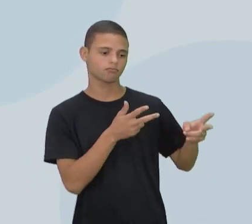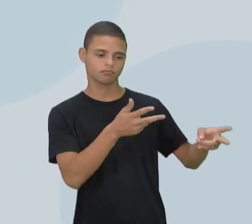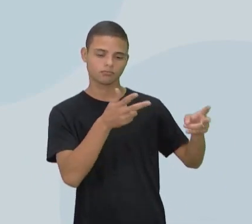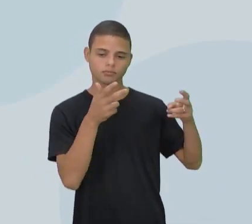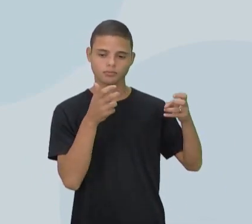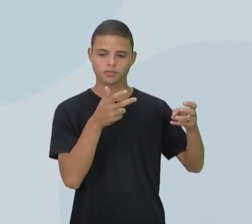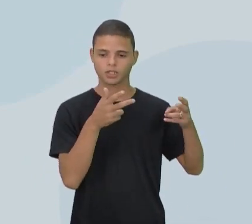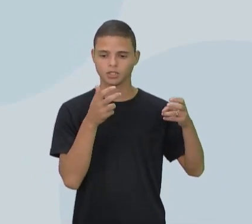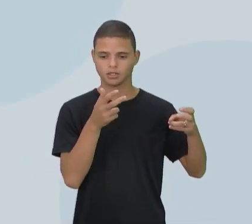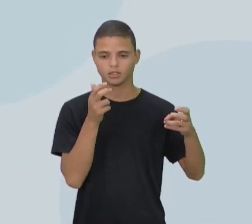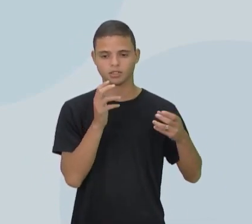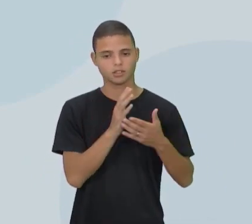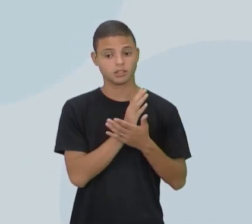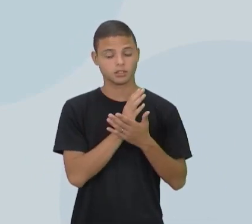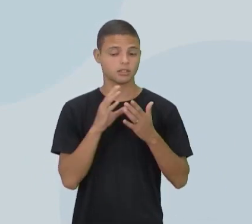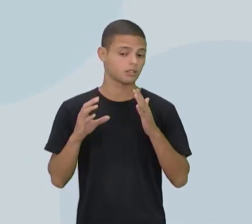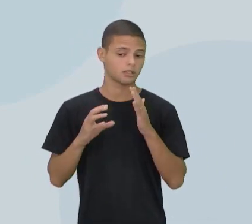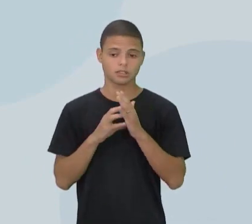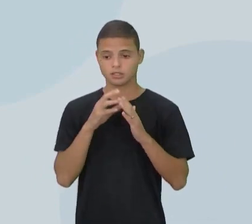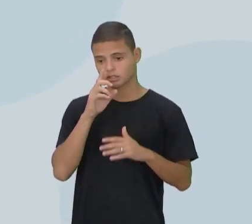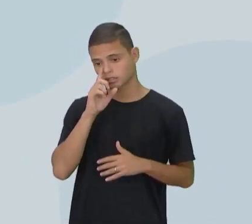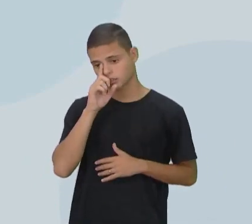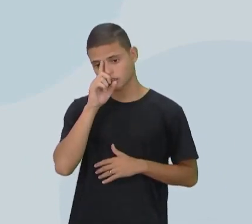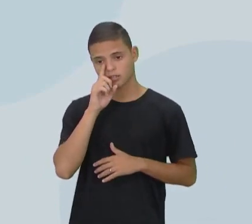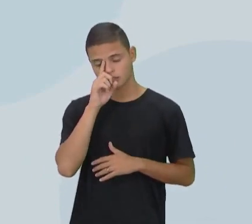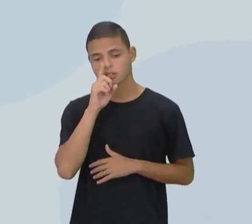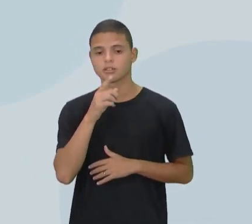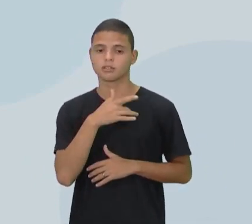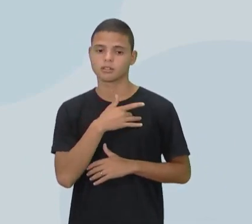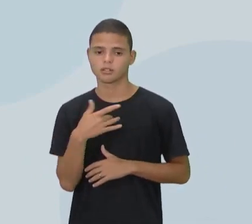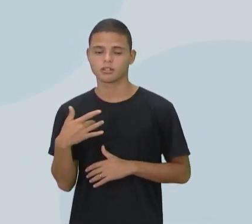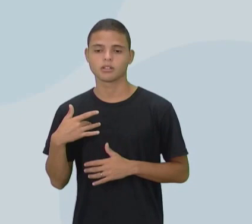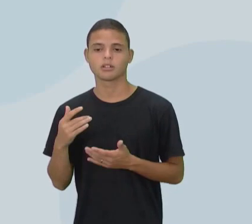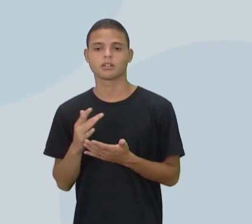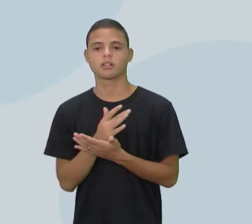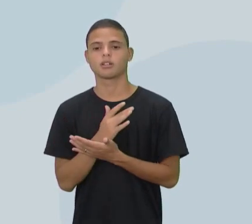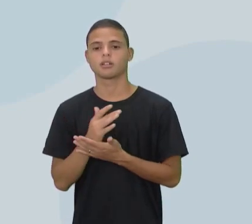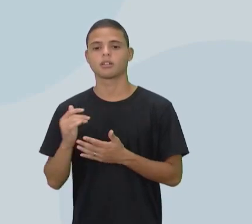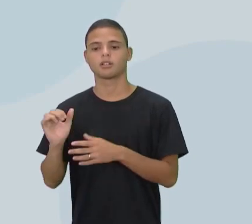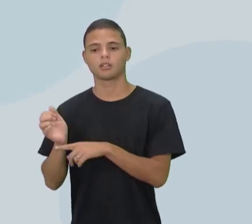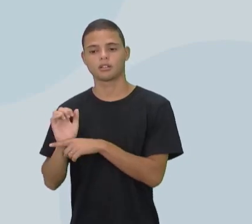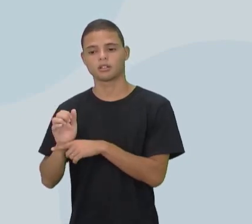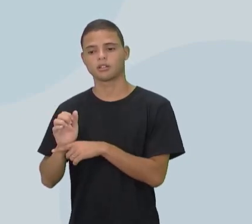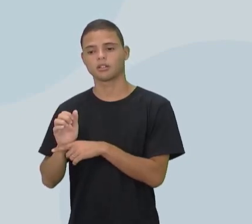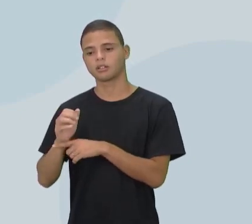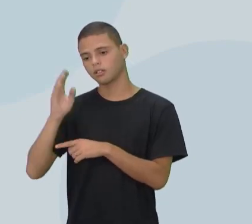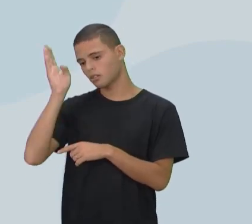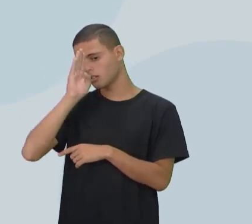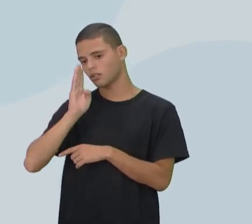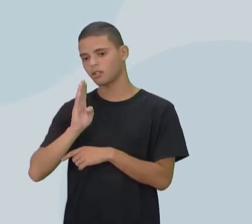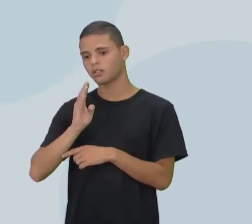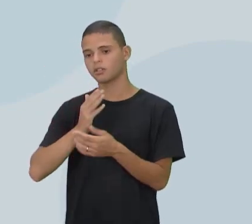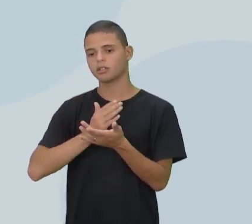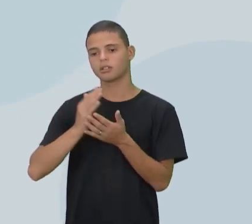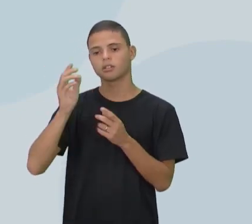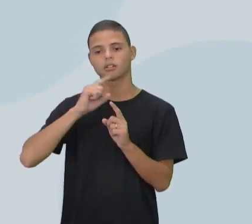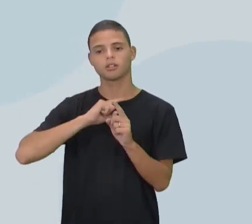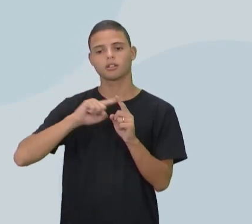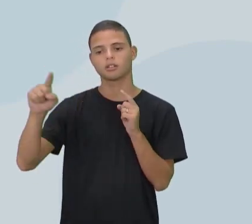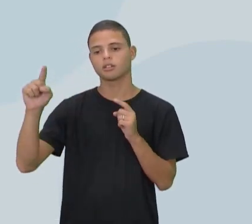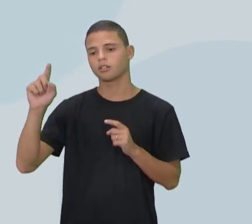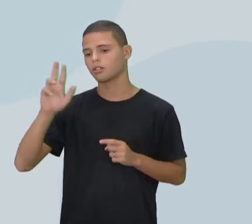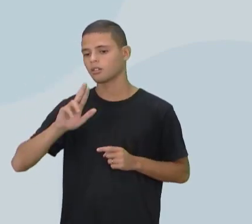perceber esses efeitos nocivos à saúde, alguns estados do Brasil começaram a proibir a utilidade,